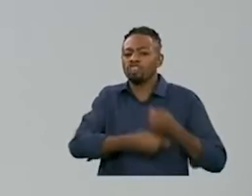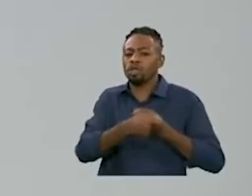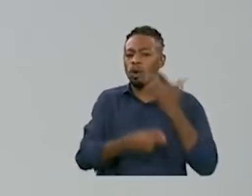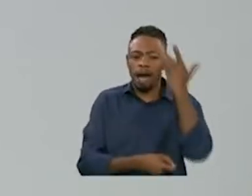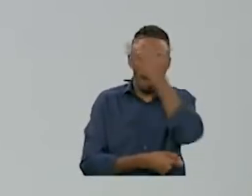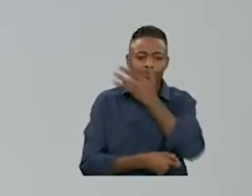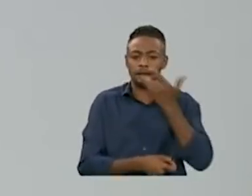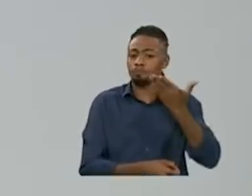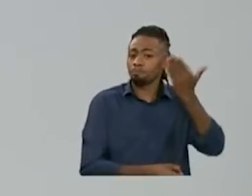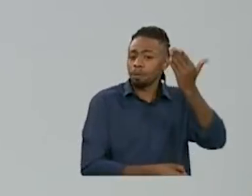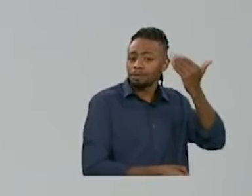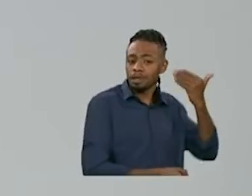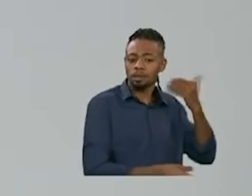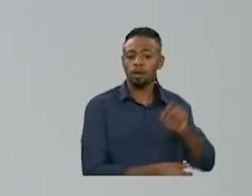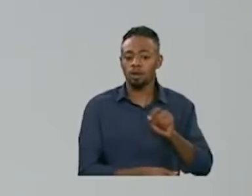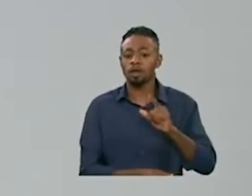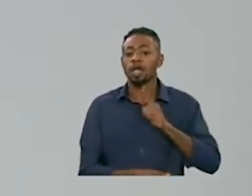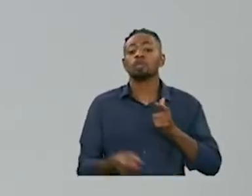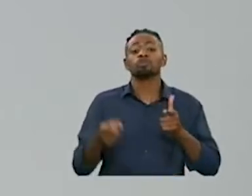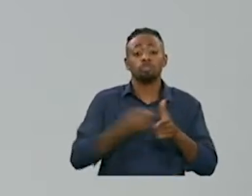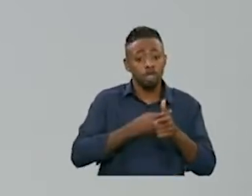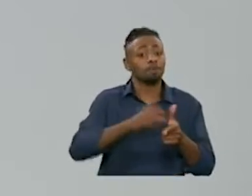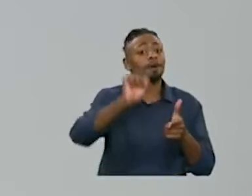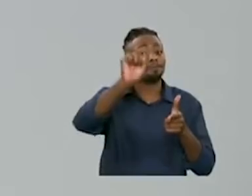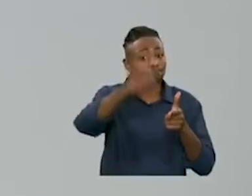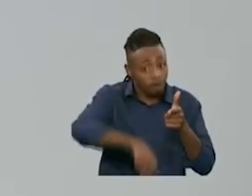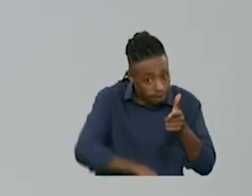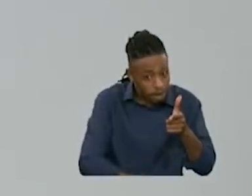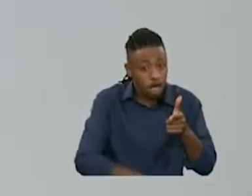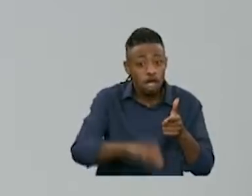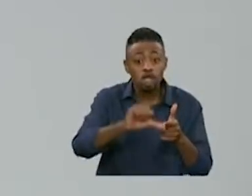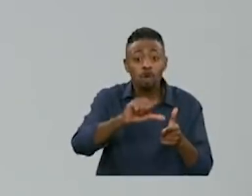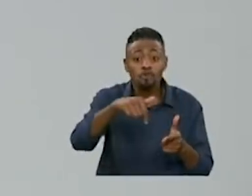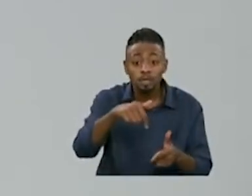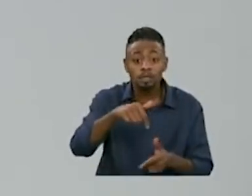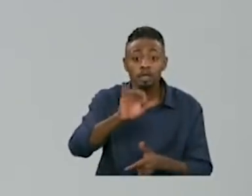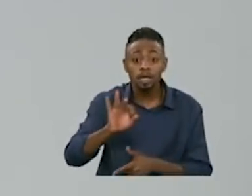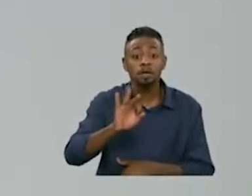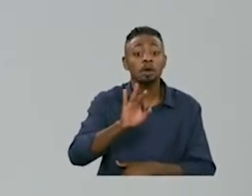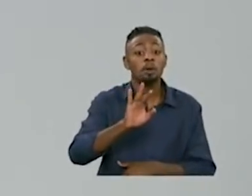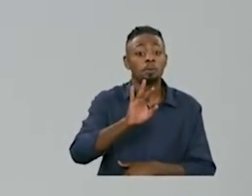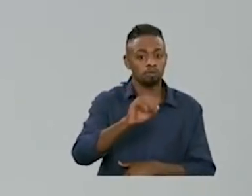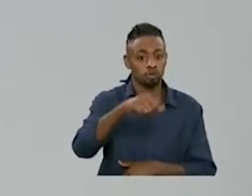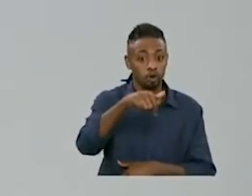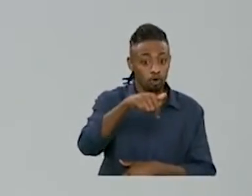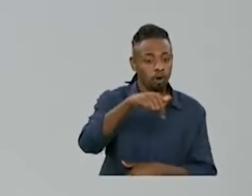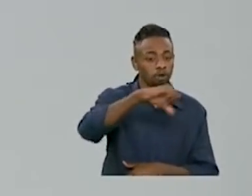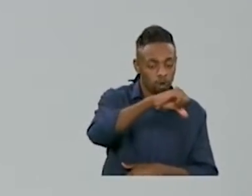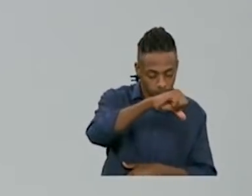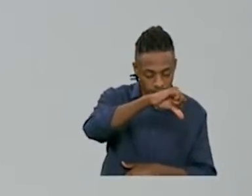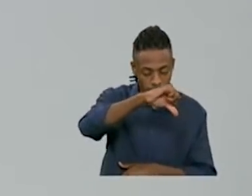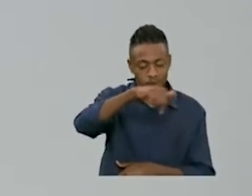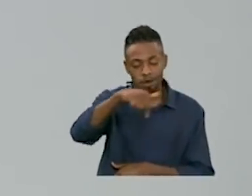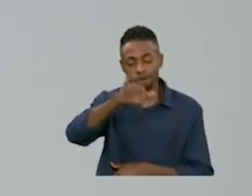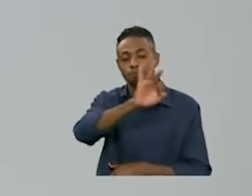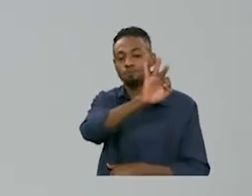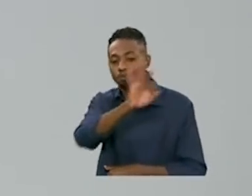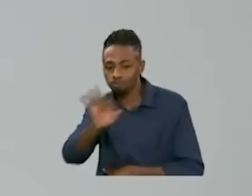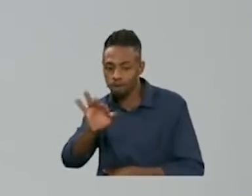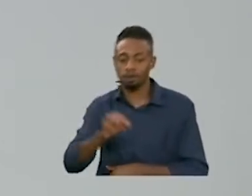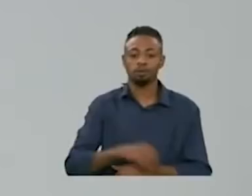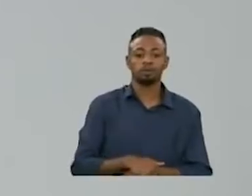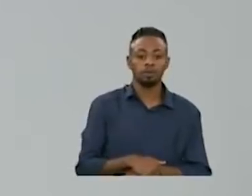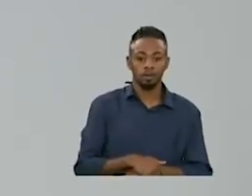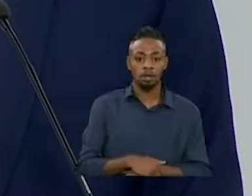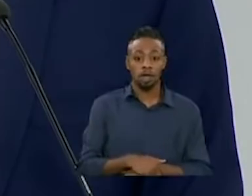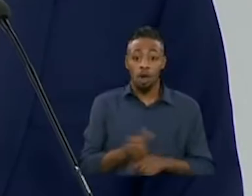que deixou uma relação dívida-receita de 97%. Hoje a relação dívida-receita era